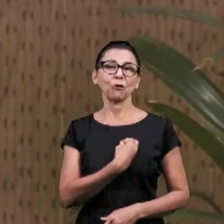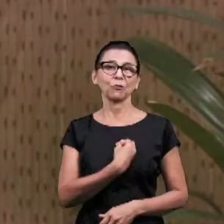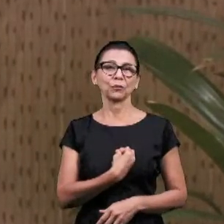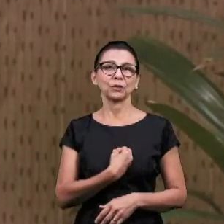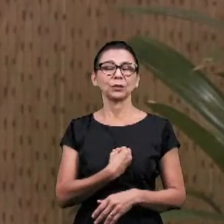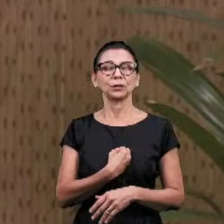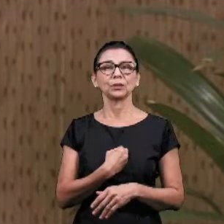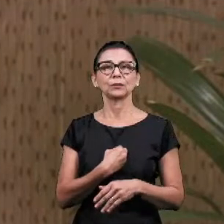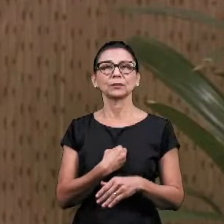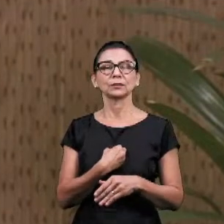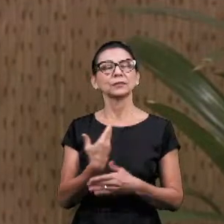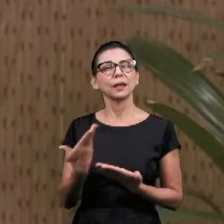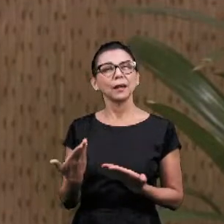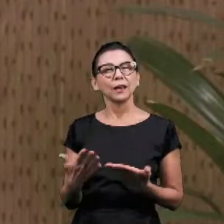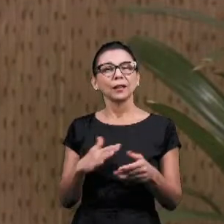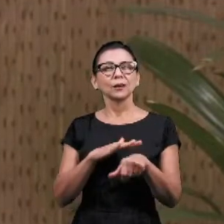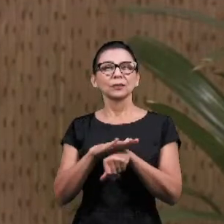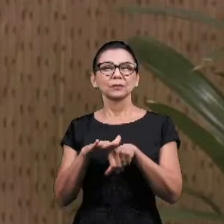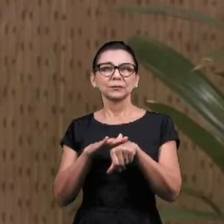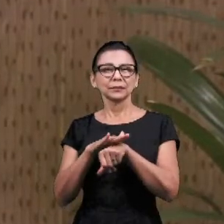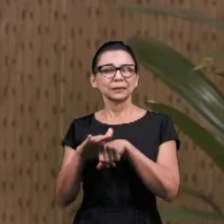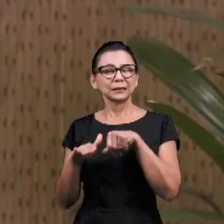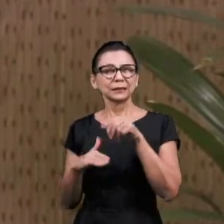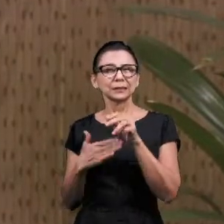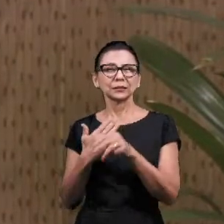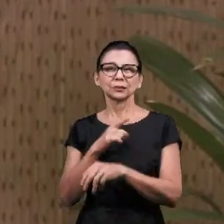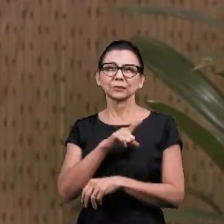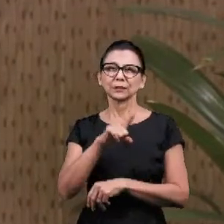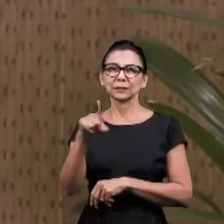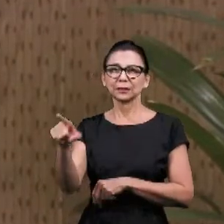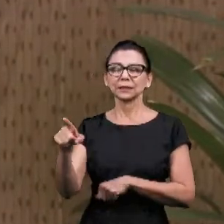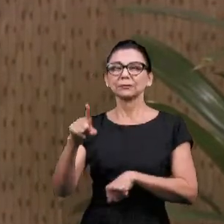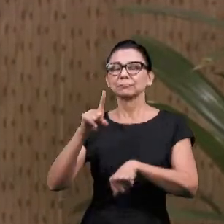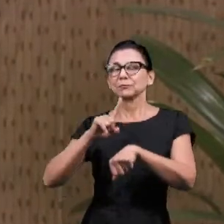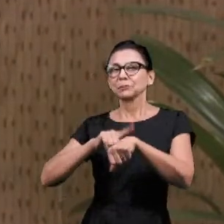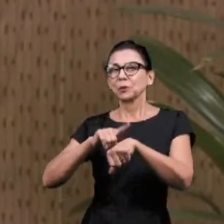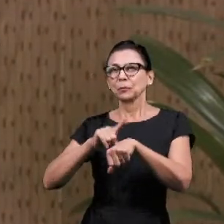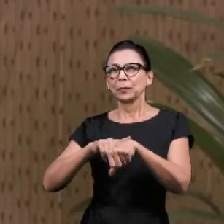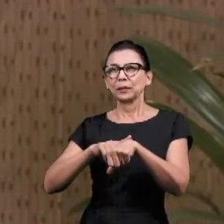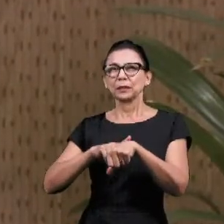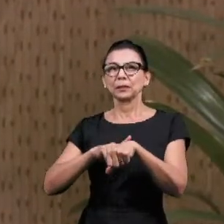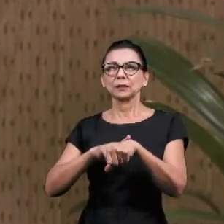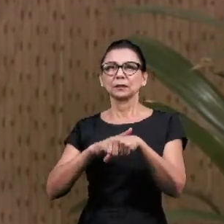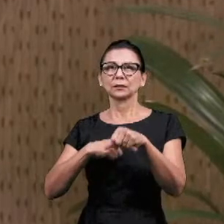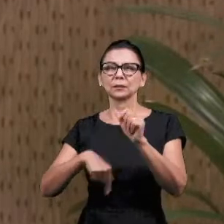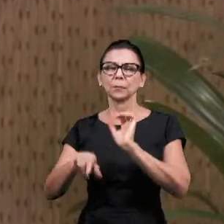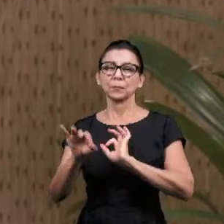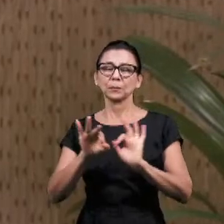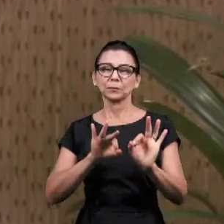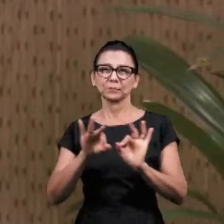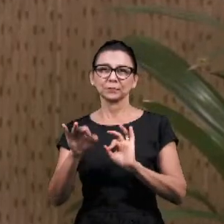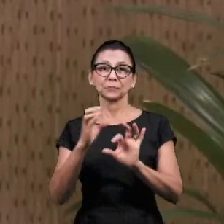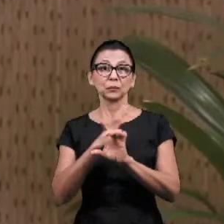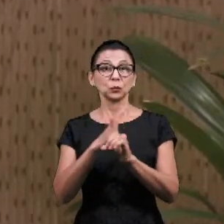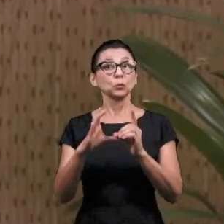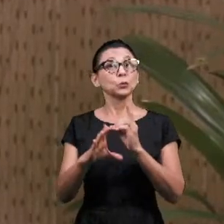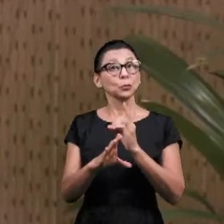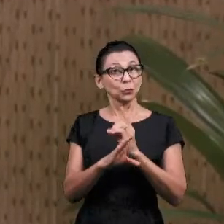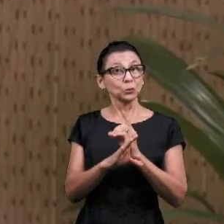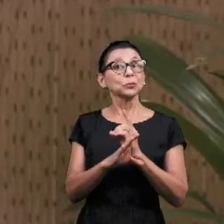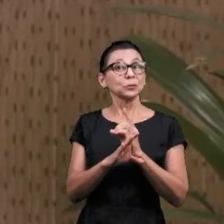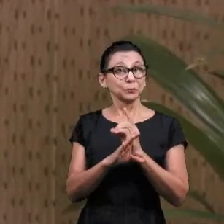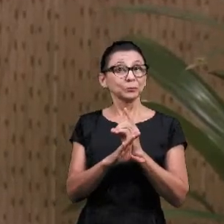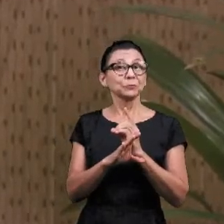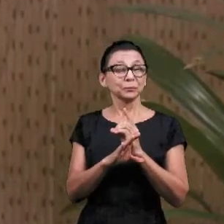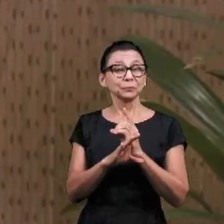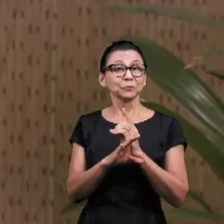você. Esse momento em que nós estamos já nos preparando para o culto que vai acontecer daqui a pouquinho.